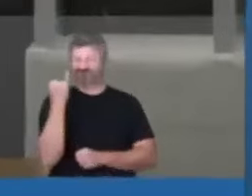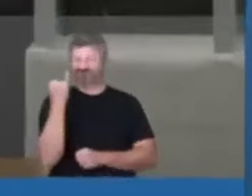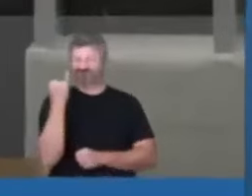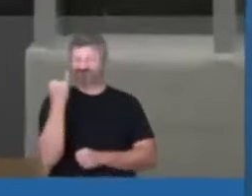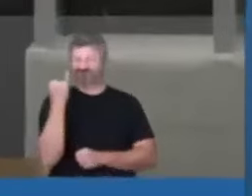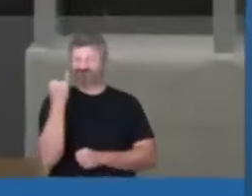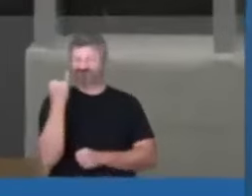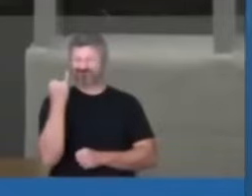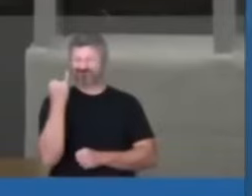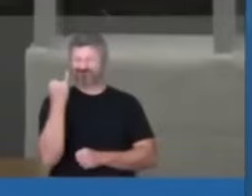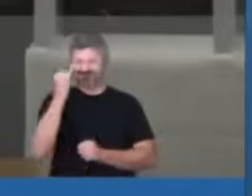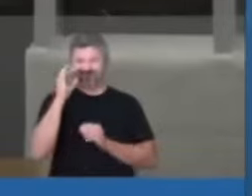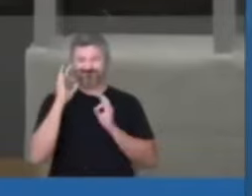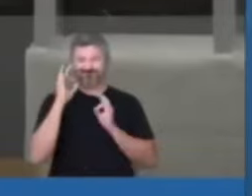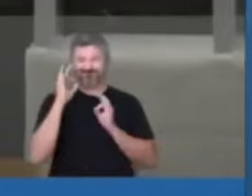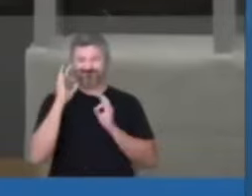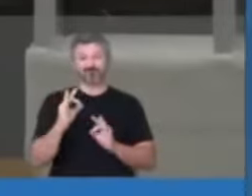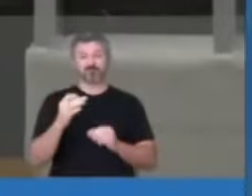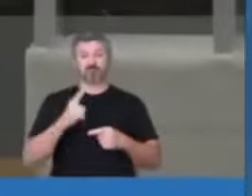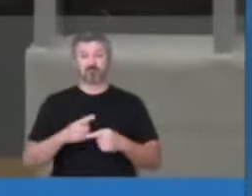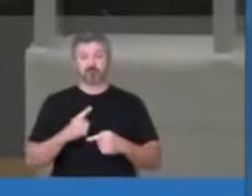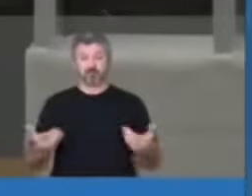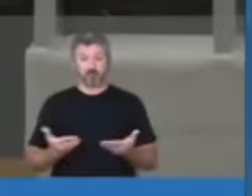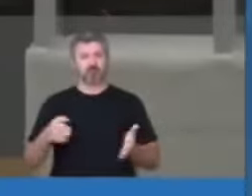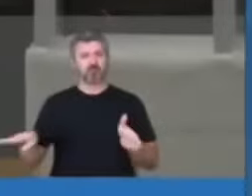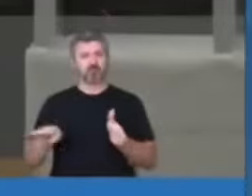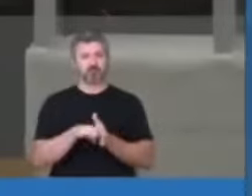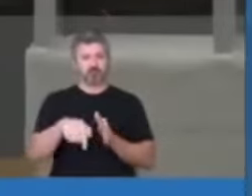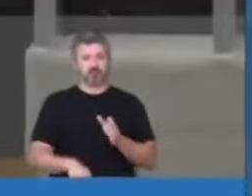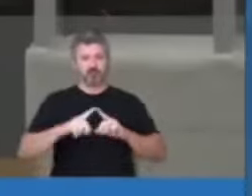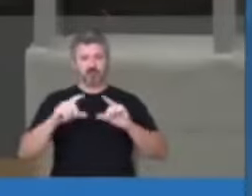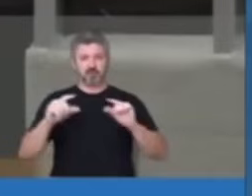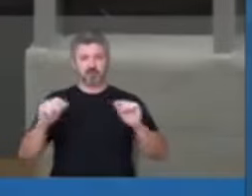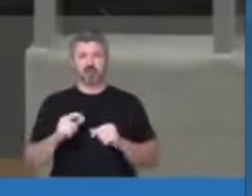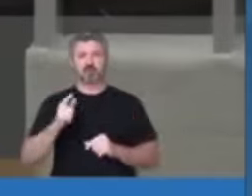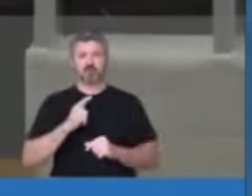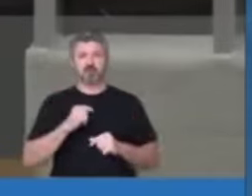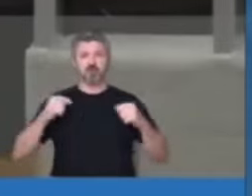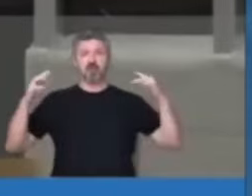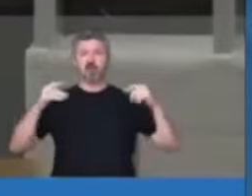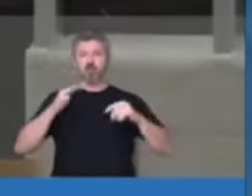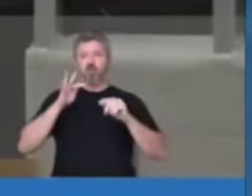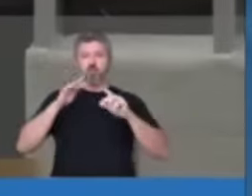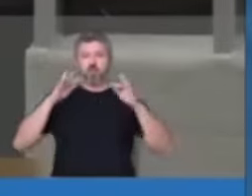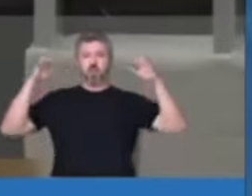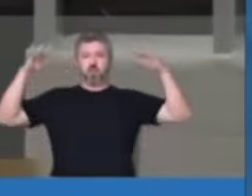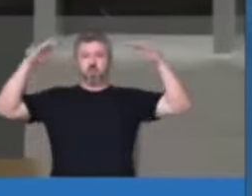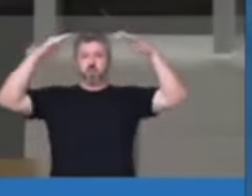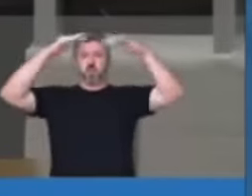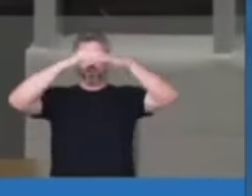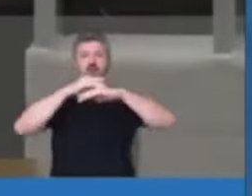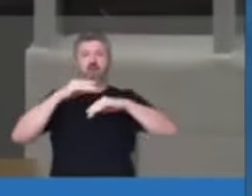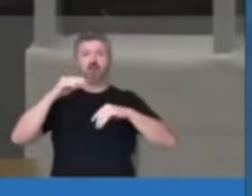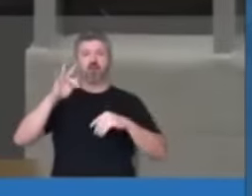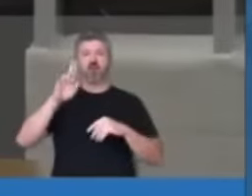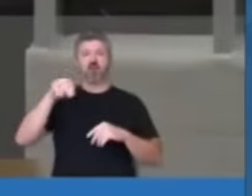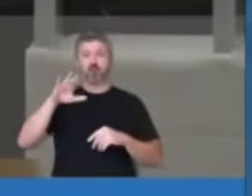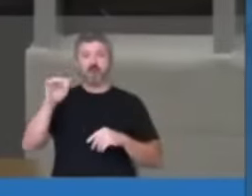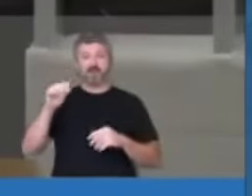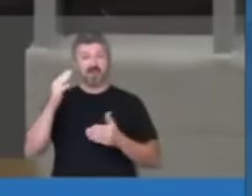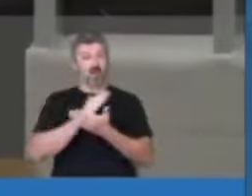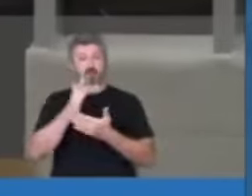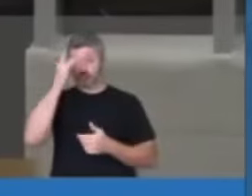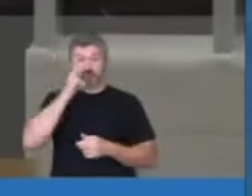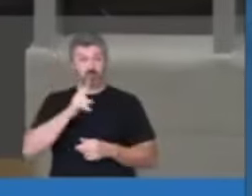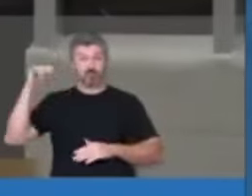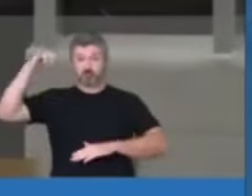deputado bongas traz para nós chegamos hoje em Brasília estamos cobertas com nuvens de fumaça talvez alguns não consigam nem chegar havia